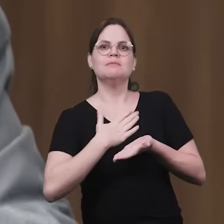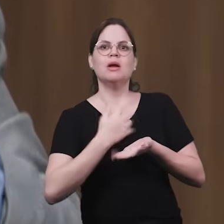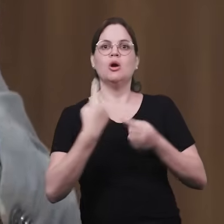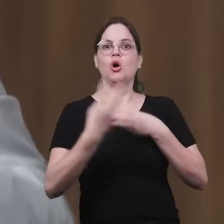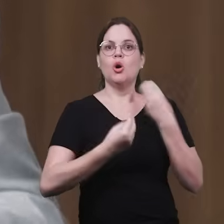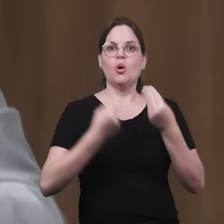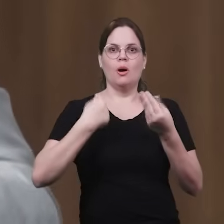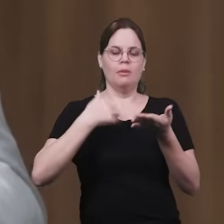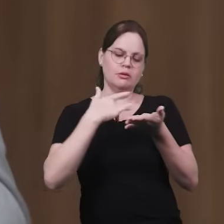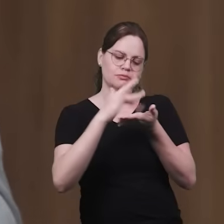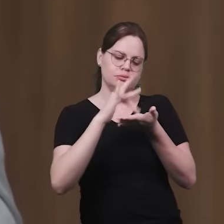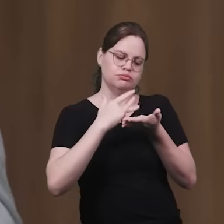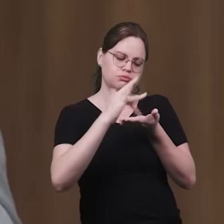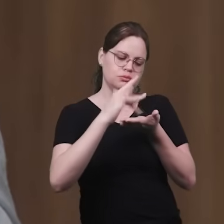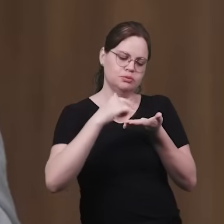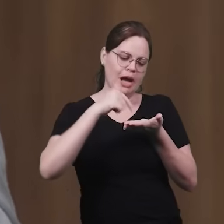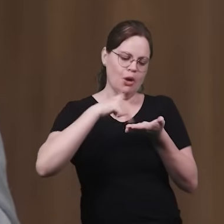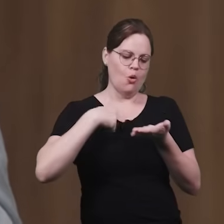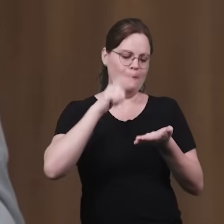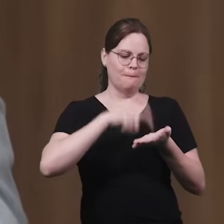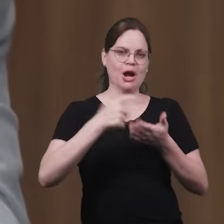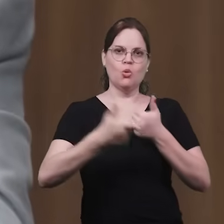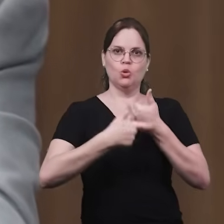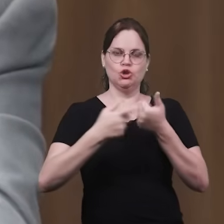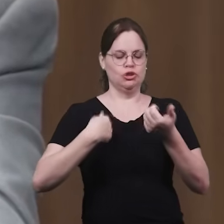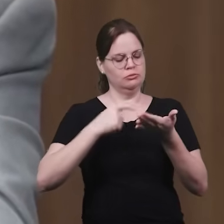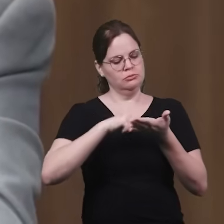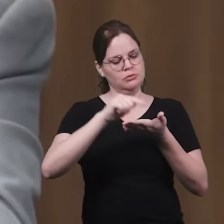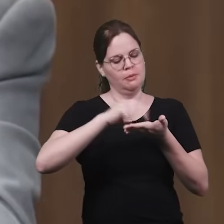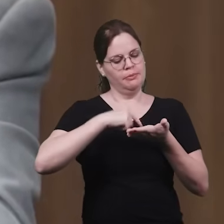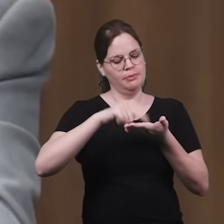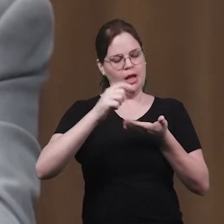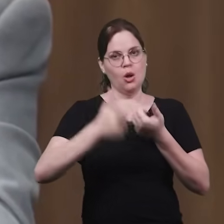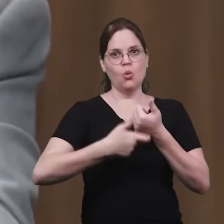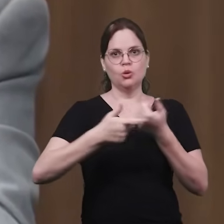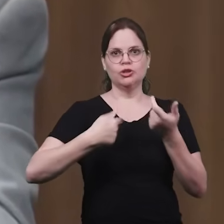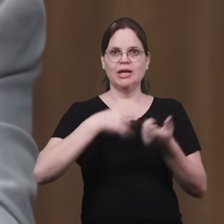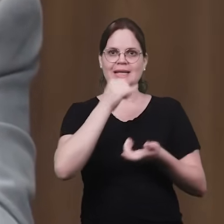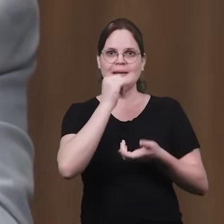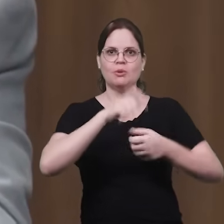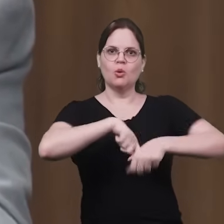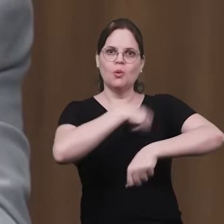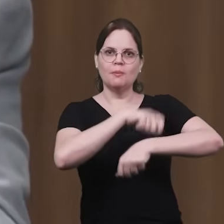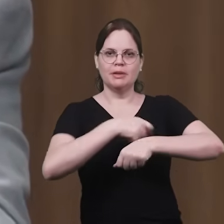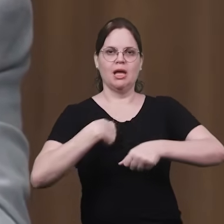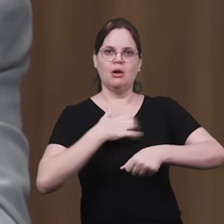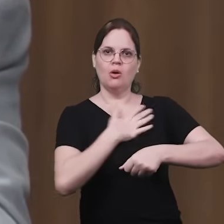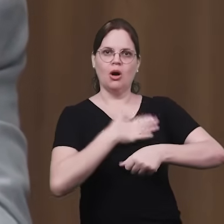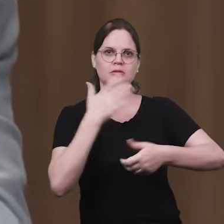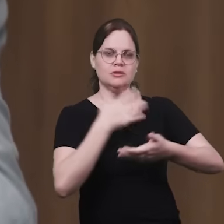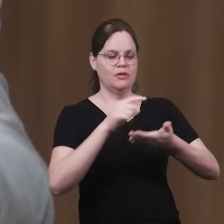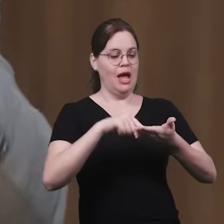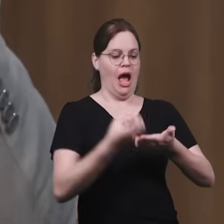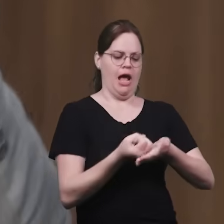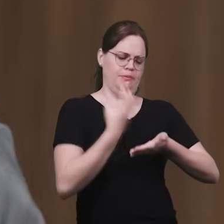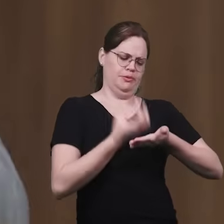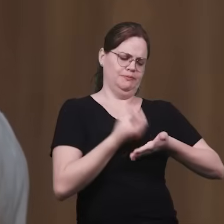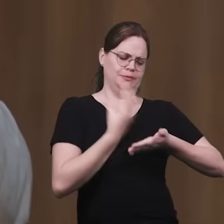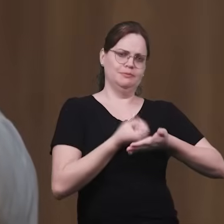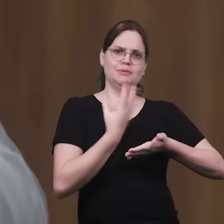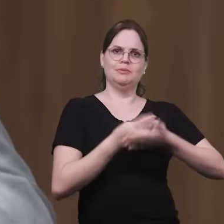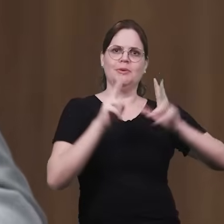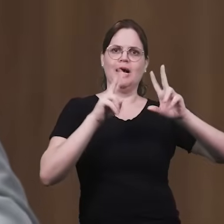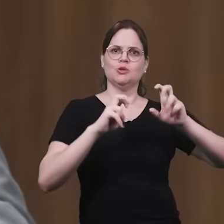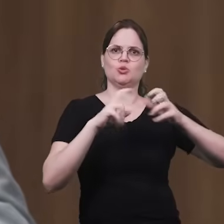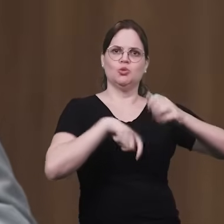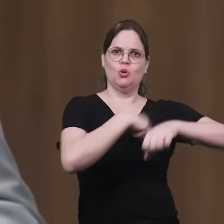como você consome aquela comunicação. Então, se eu gosto de ver posts de culinária, o algoritmo vai jogar